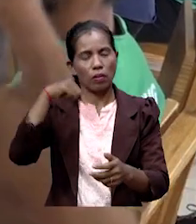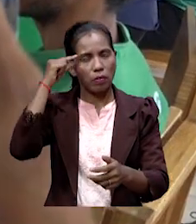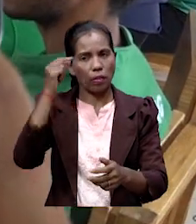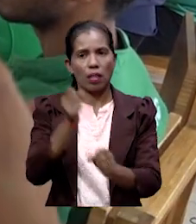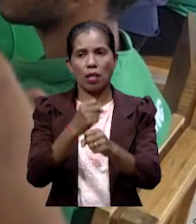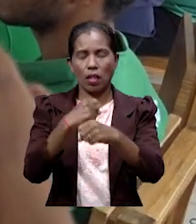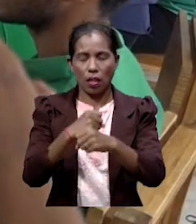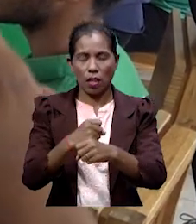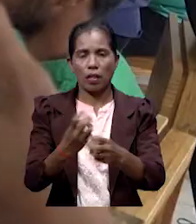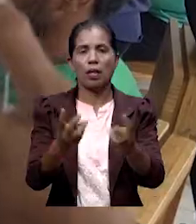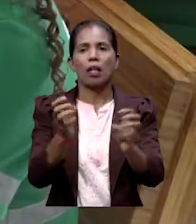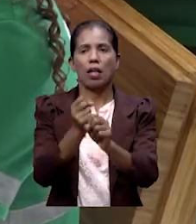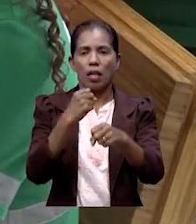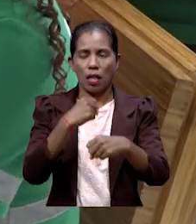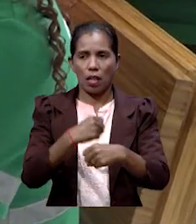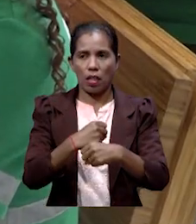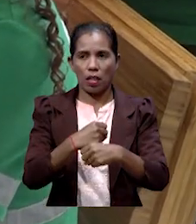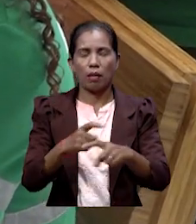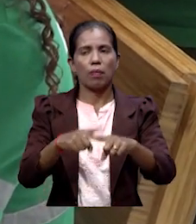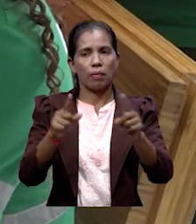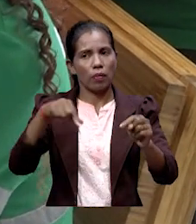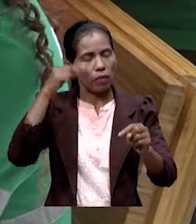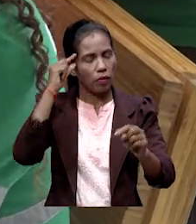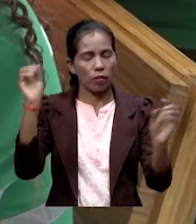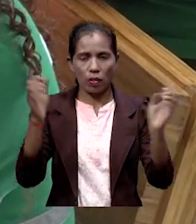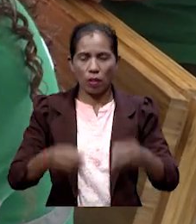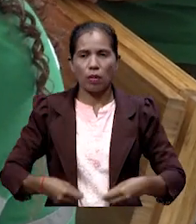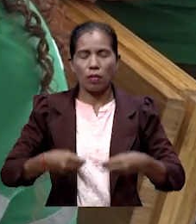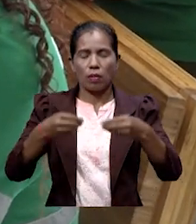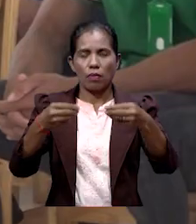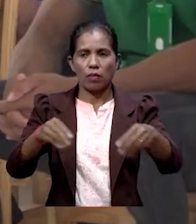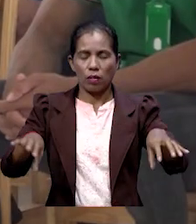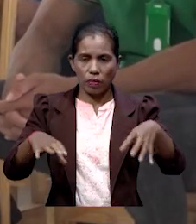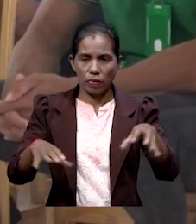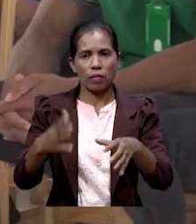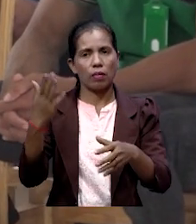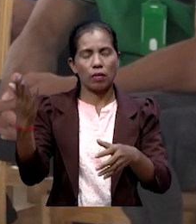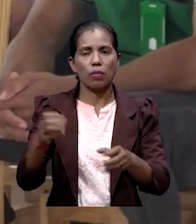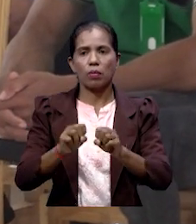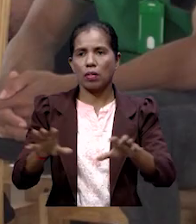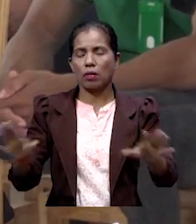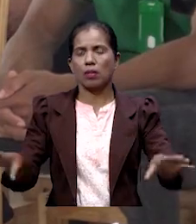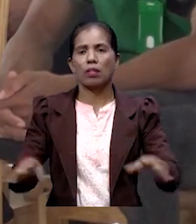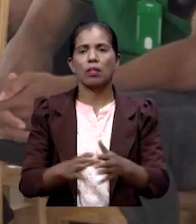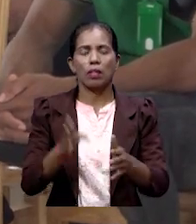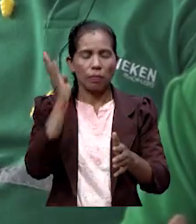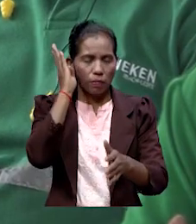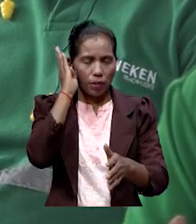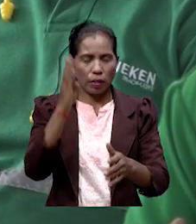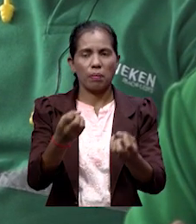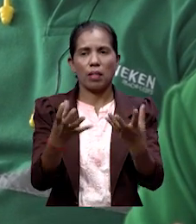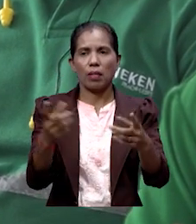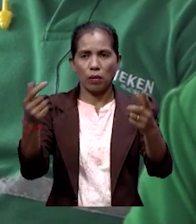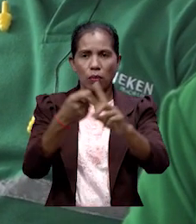fábrica e Hané, cria emprego, mas o governo lá dum for proteção do investimento, o signafatin cerveja oi, o